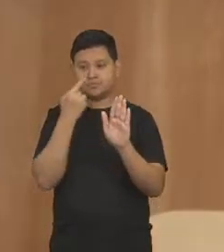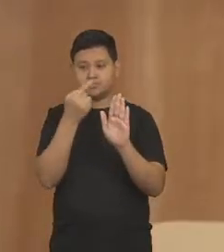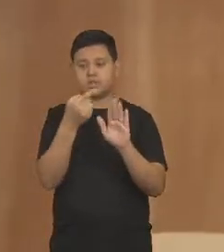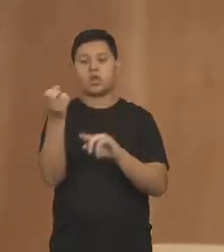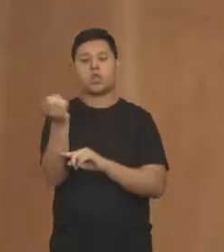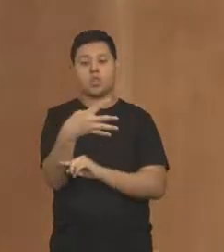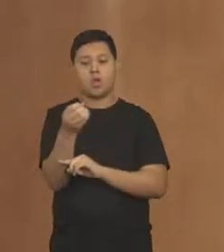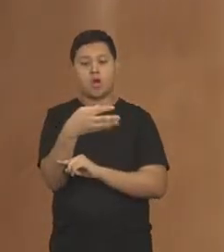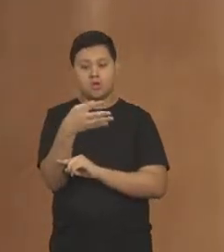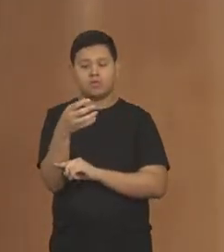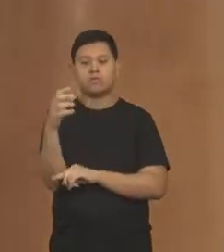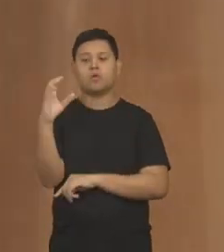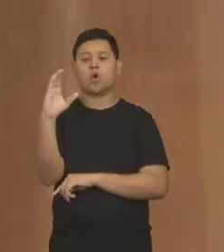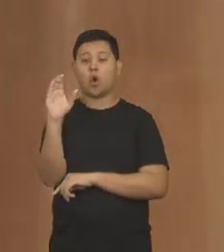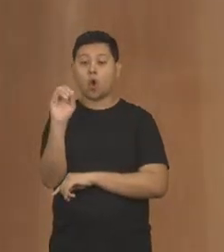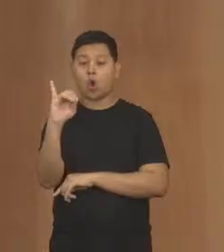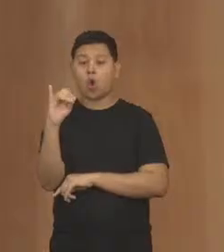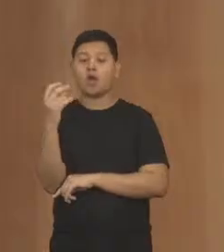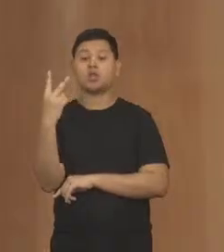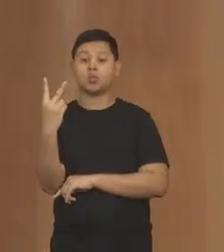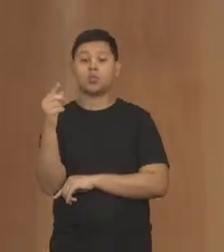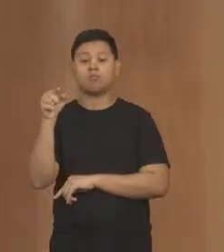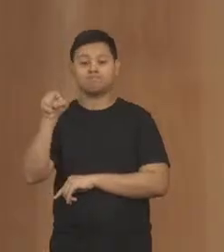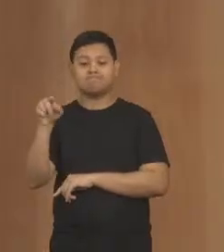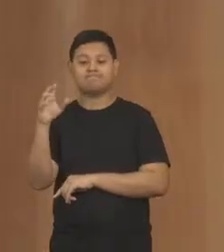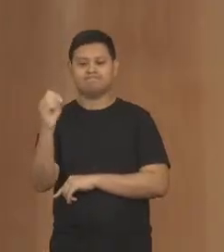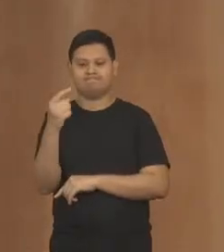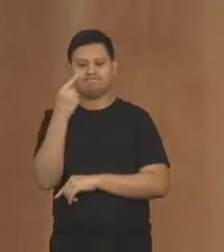inauguração do COI 2.0, que aconteceu na semana passada.